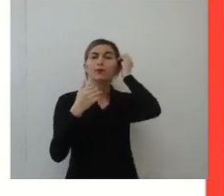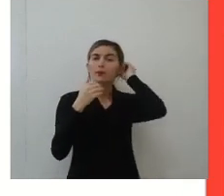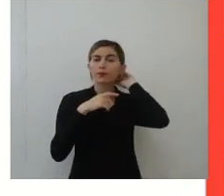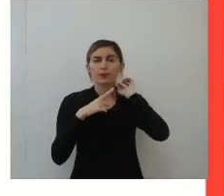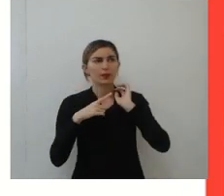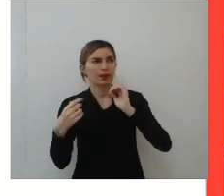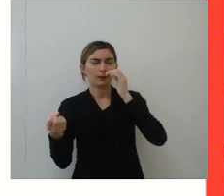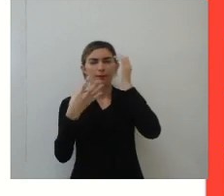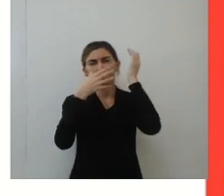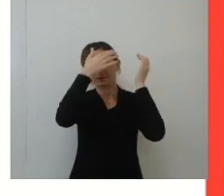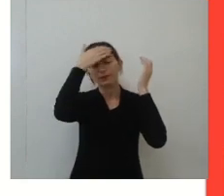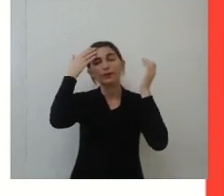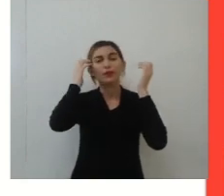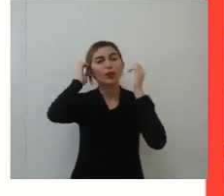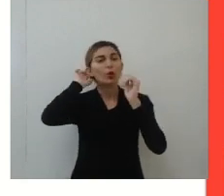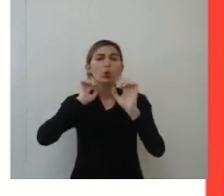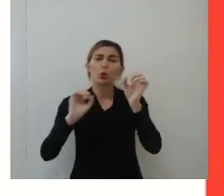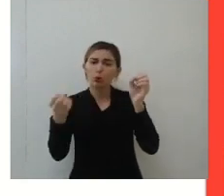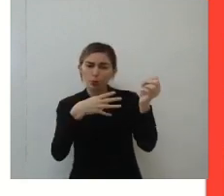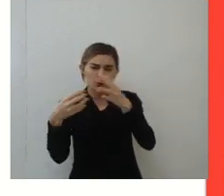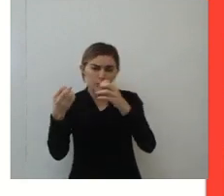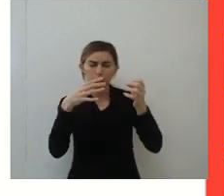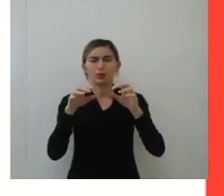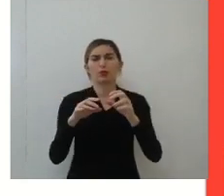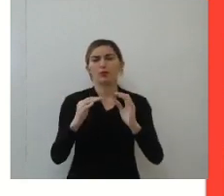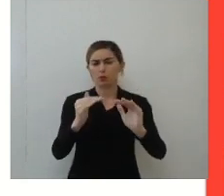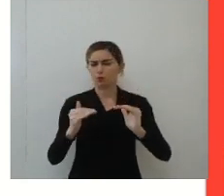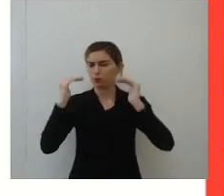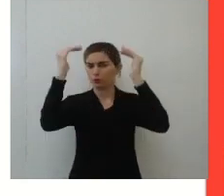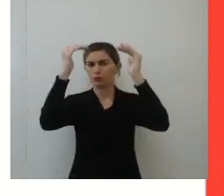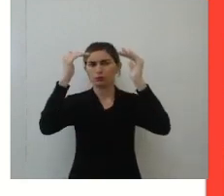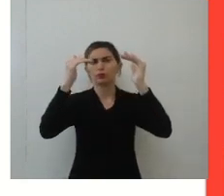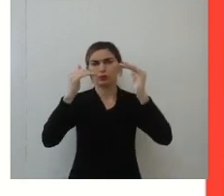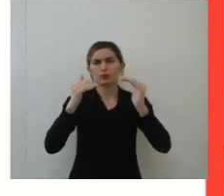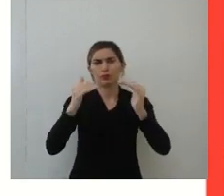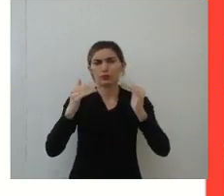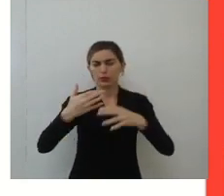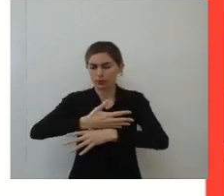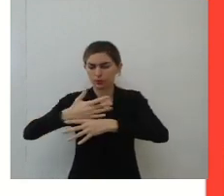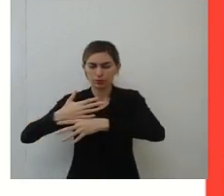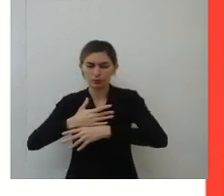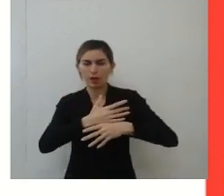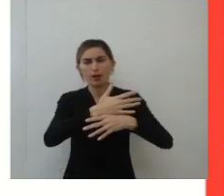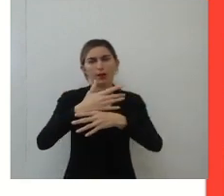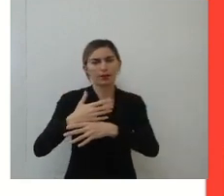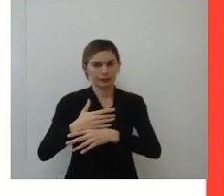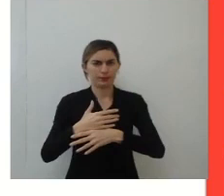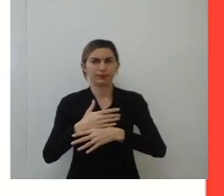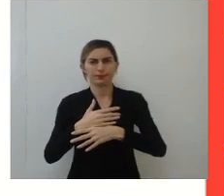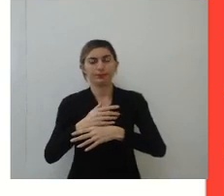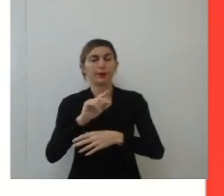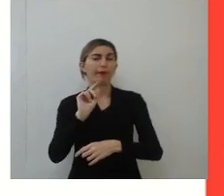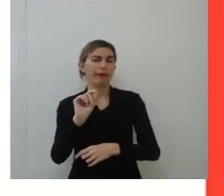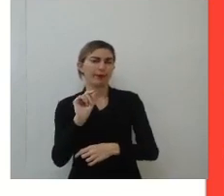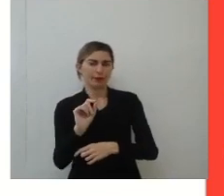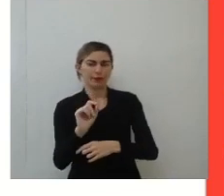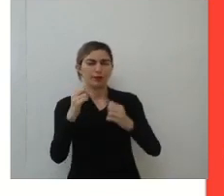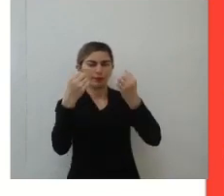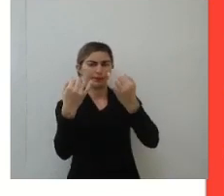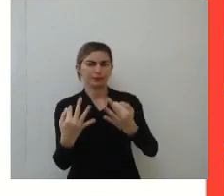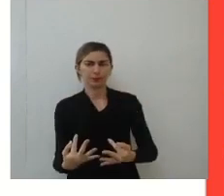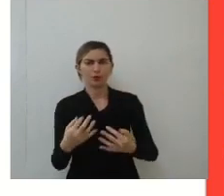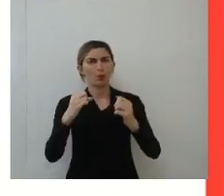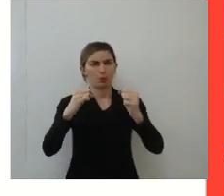a atualização desse esquema na formação da hierarquia urbana. E essa hierarquia urbana ela é definida